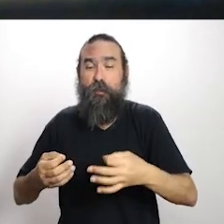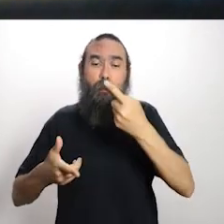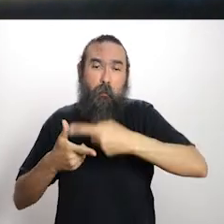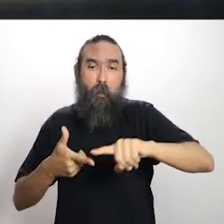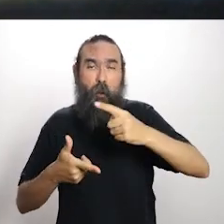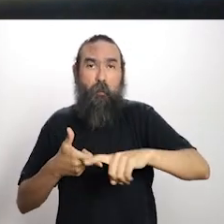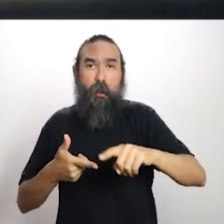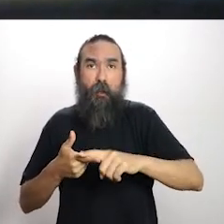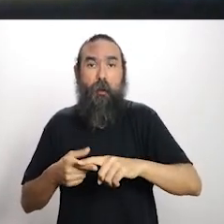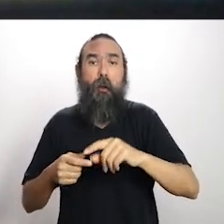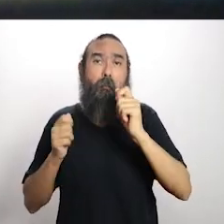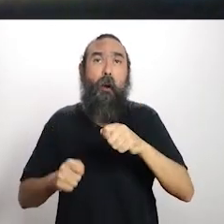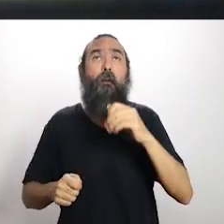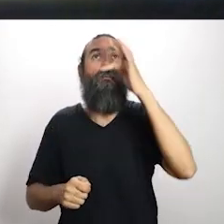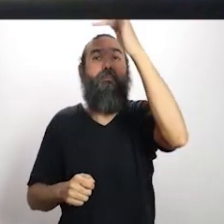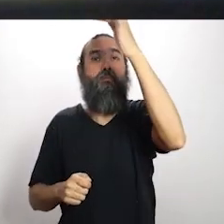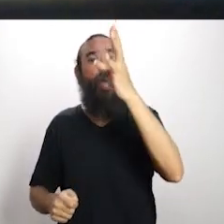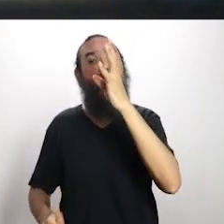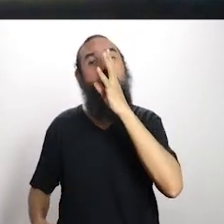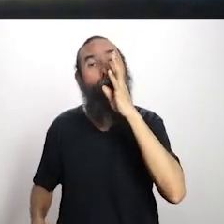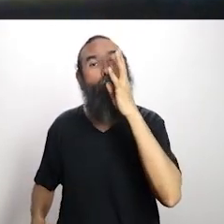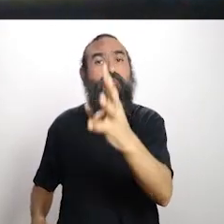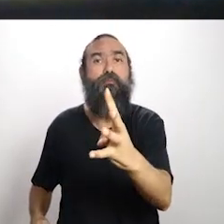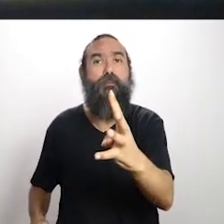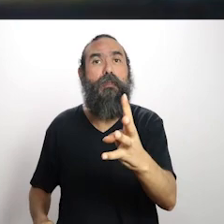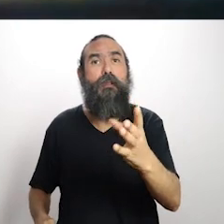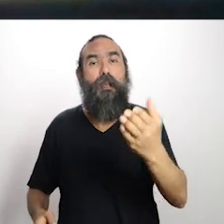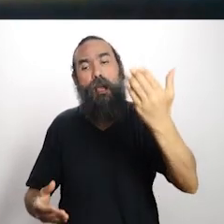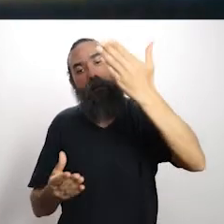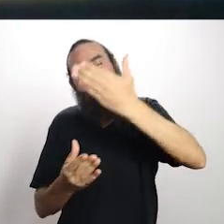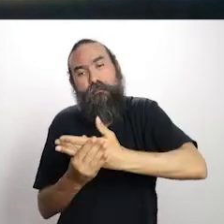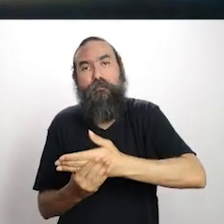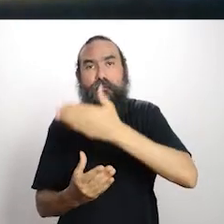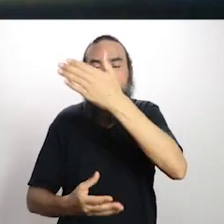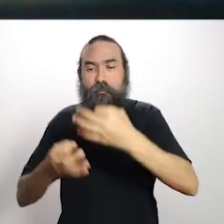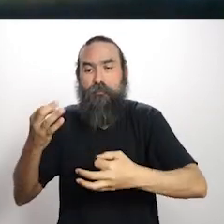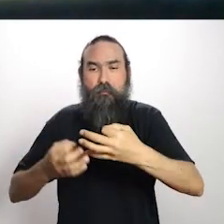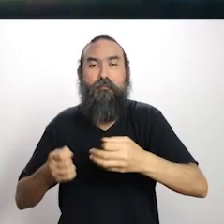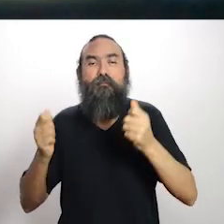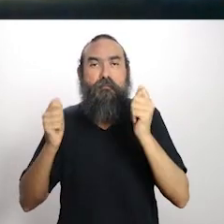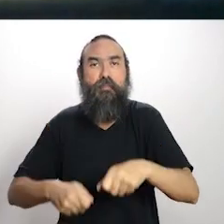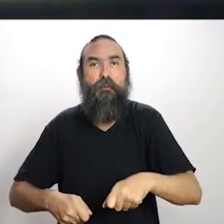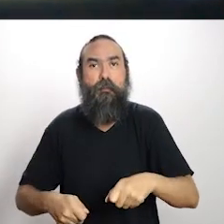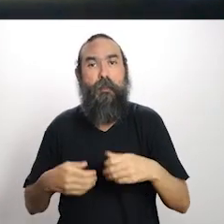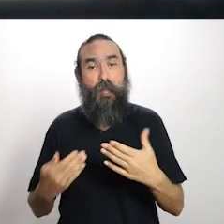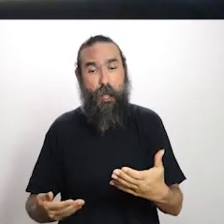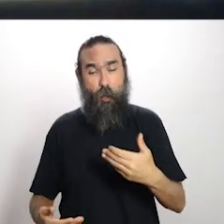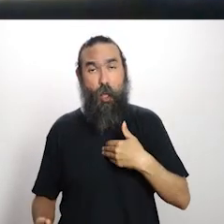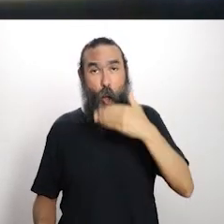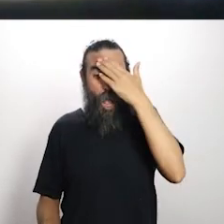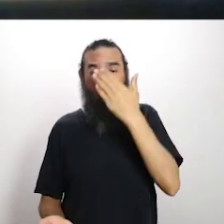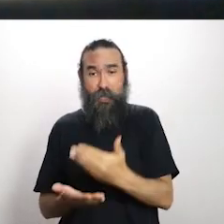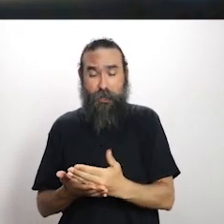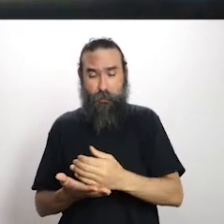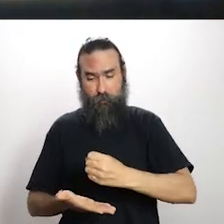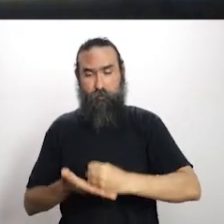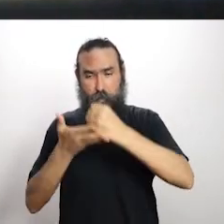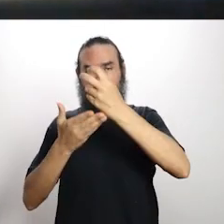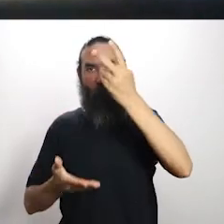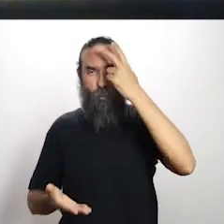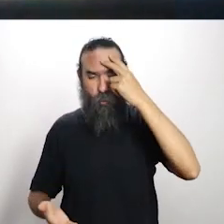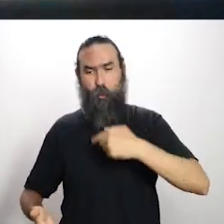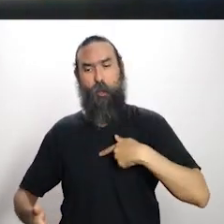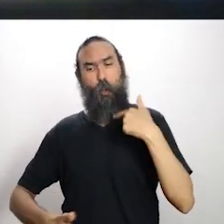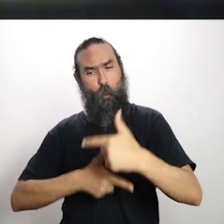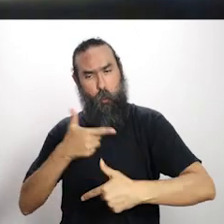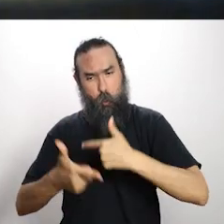convive comigo são mais de 30 anos lutando pela cultura do meu país eu acredito na força do trabalhador da cultura brasileira